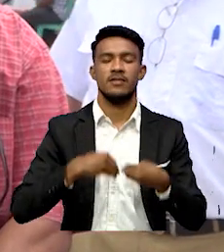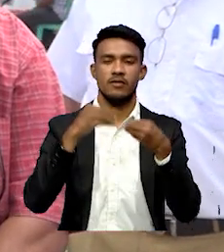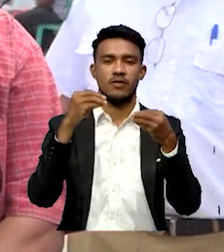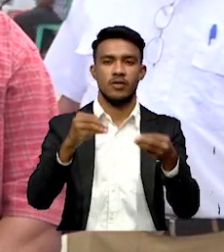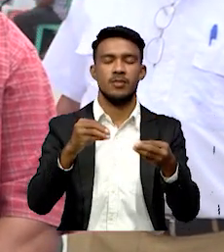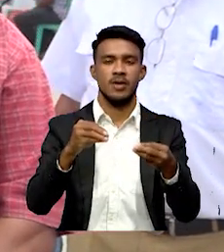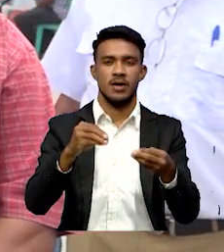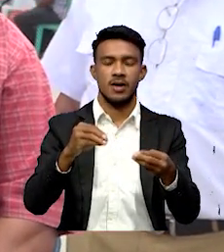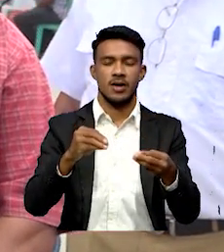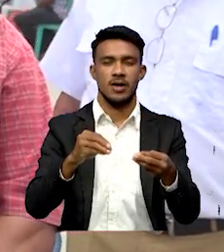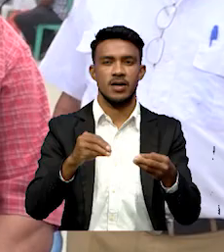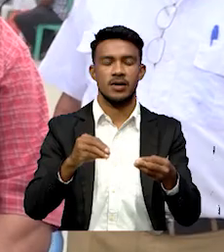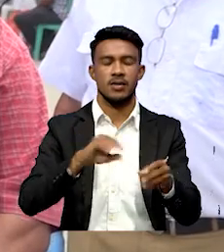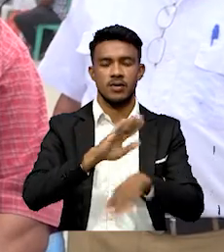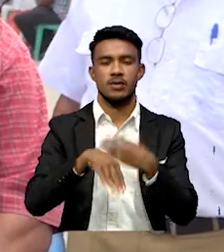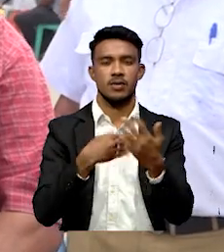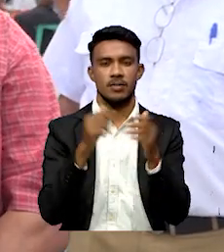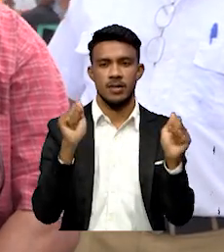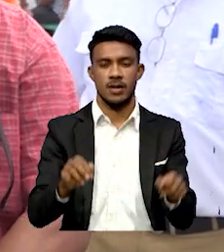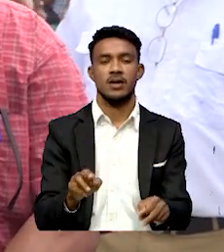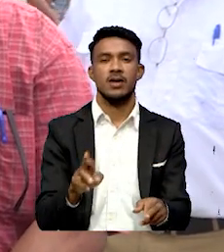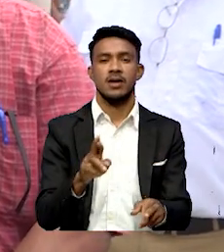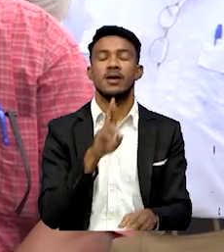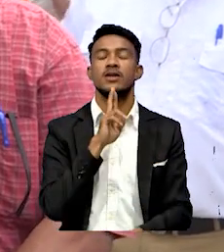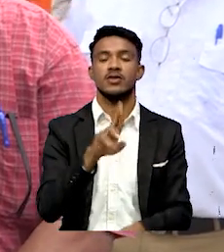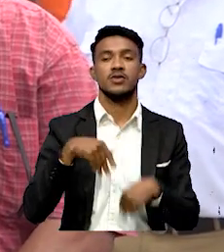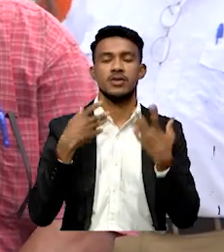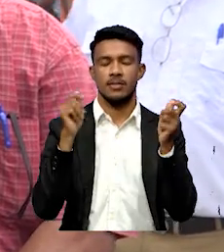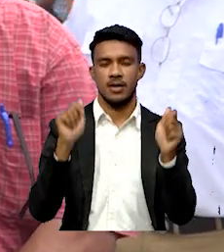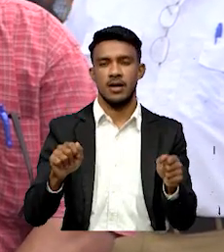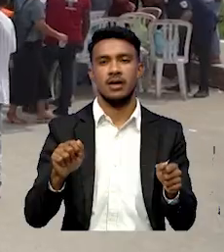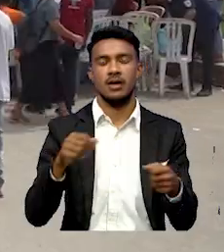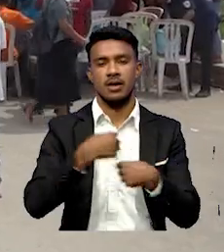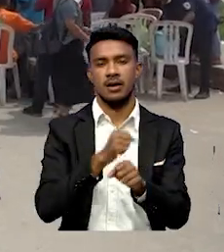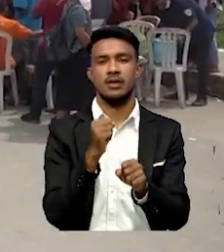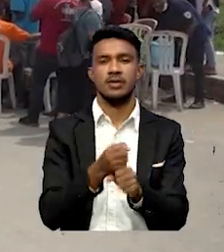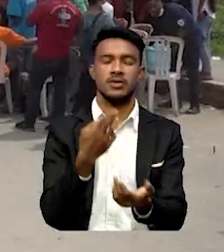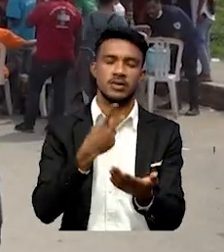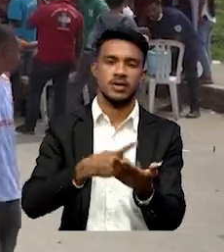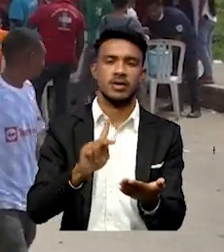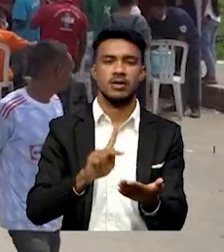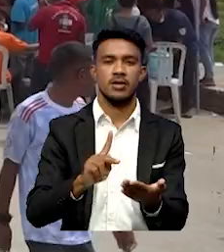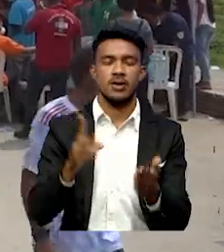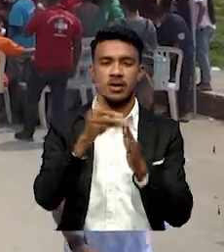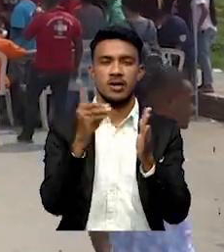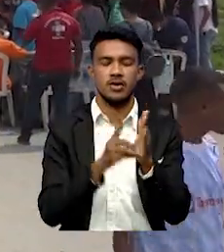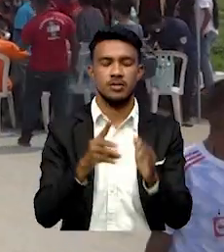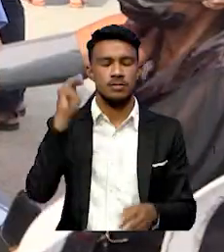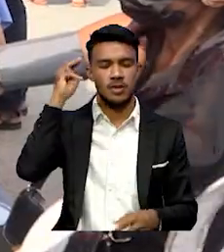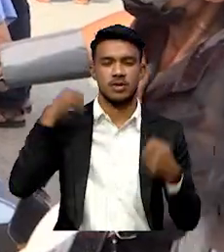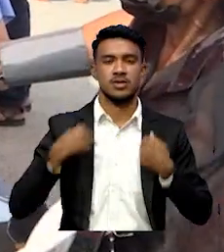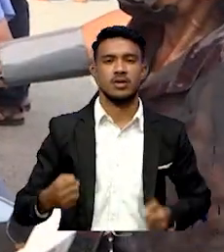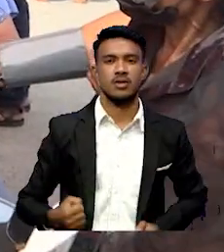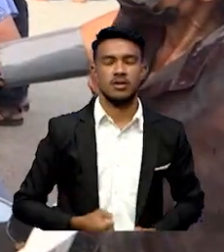direção geral do serviço corporativo, ou resolve. O insight aí, a possibilidade de contratar. Dado o Ministério da Saúde a tudo,